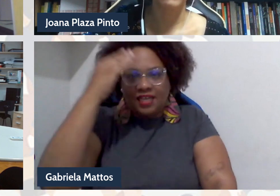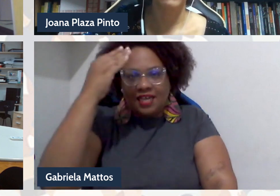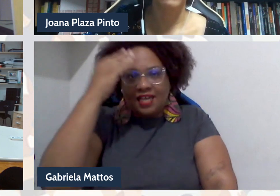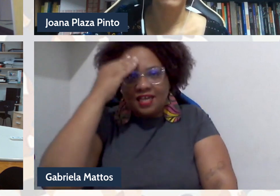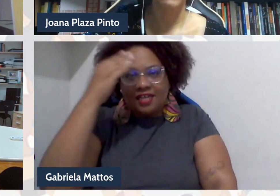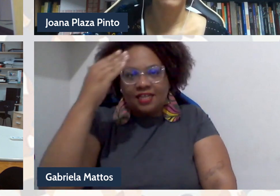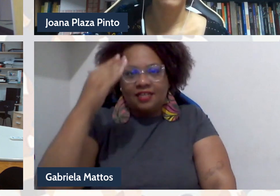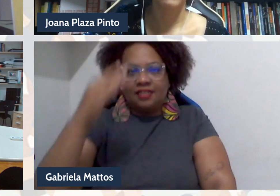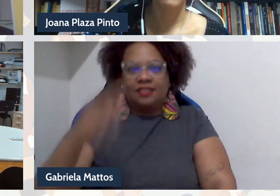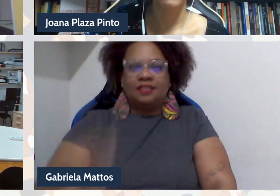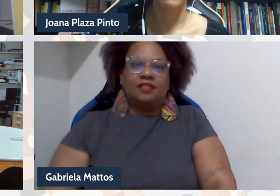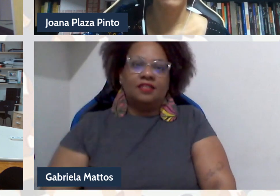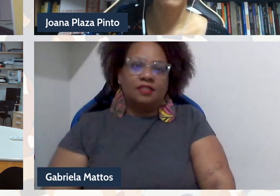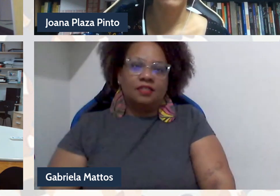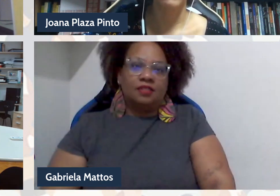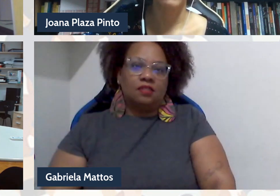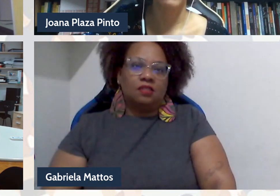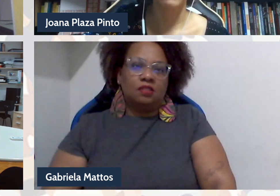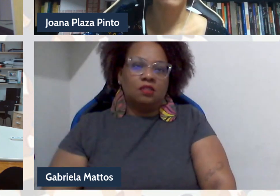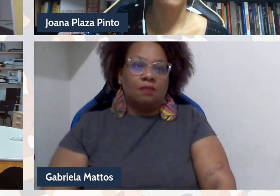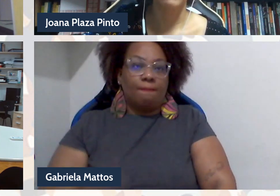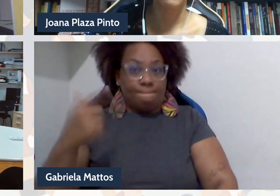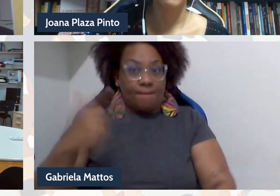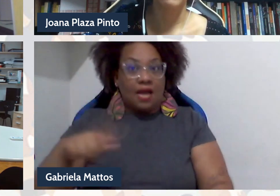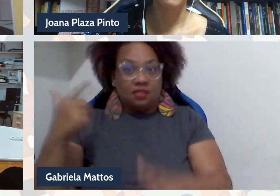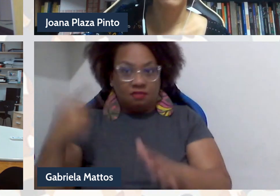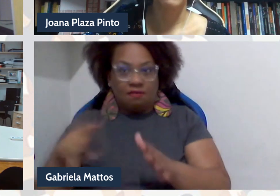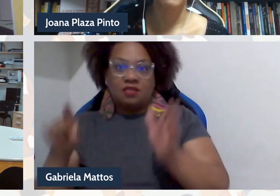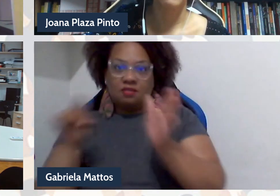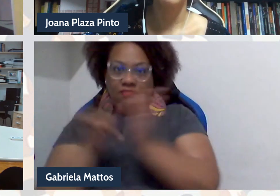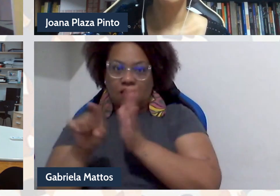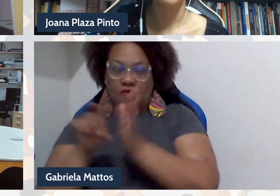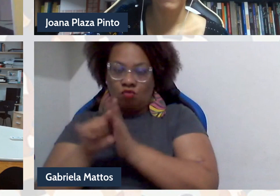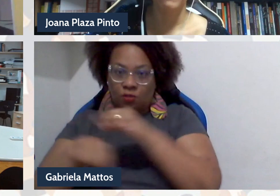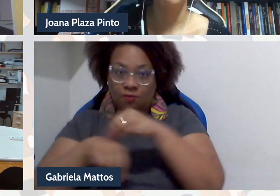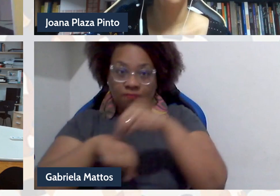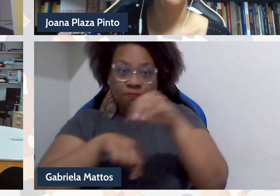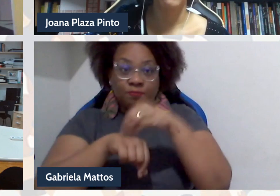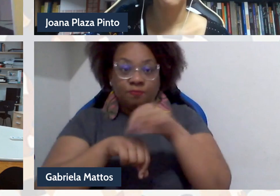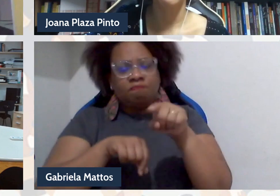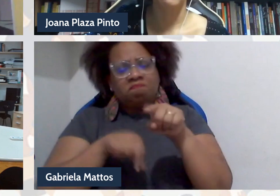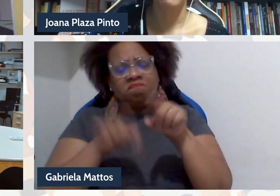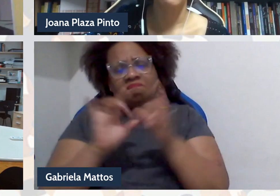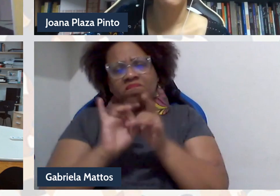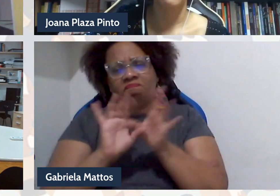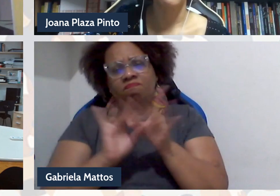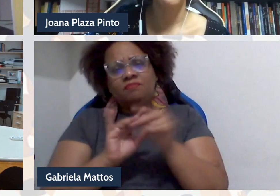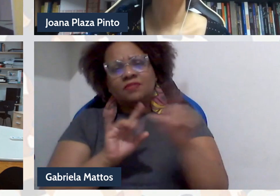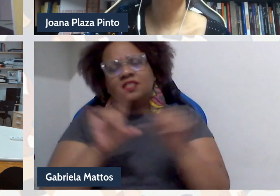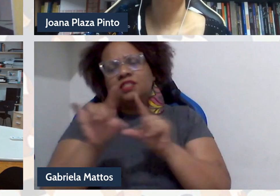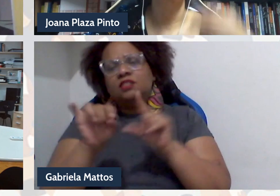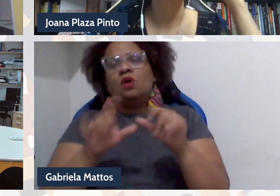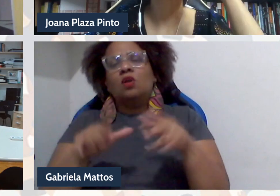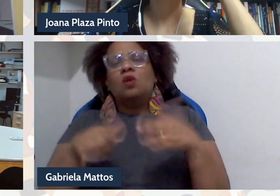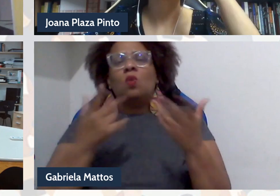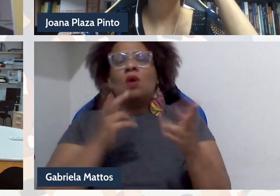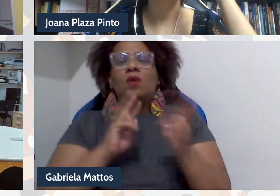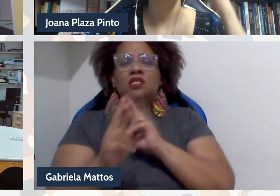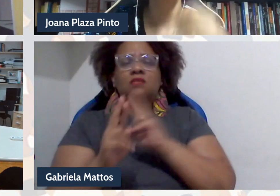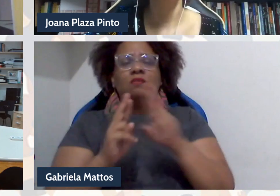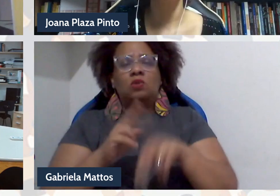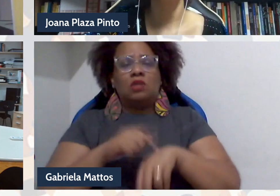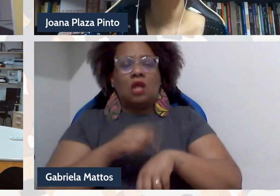vou trazer aqui as demais perguntas que foram feitas, e daí vocês escolhem, né? as que vão responder já pelo adiantado da hora,